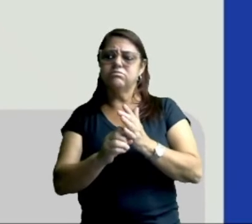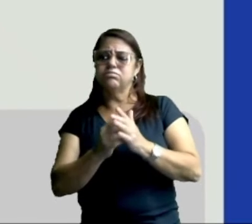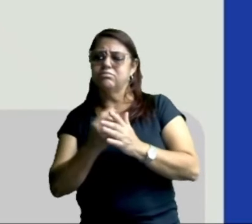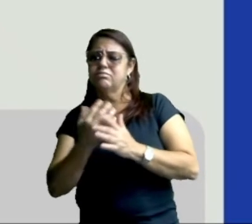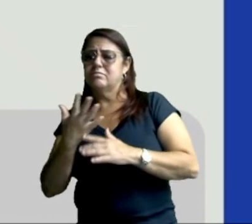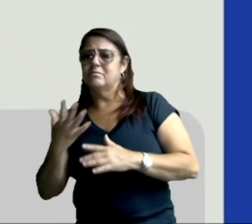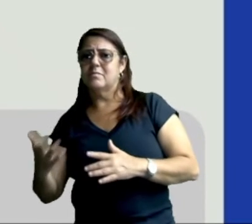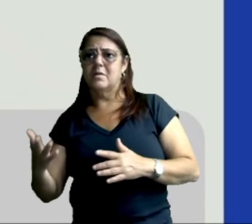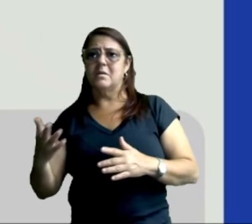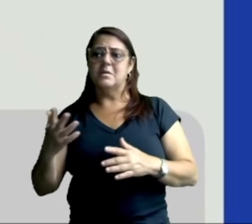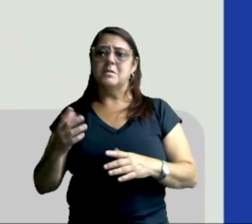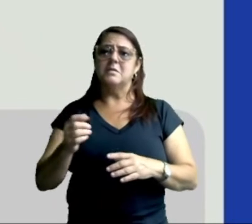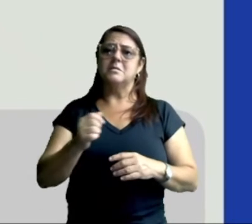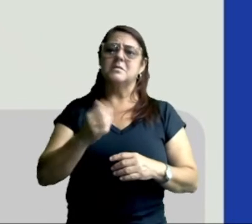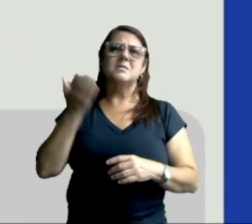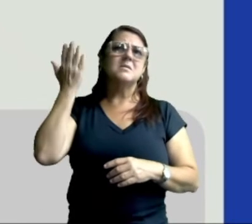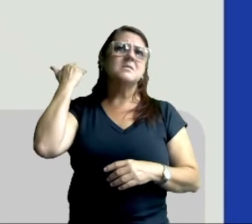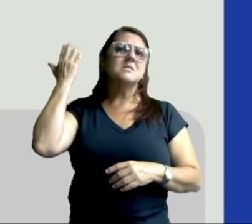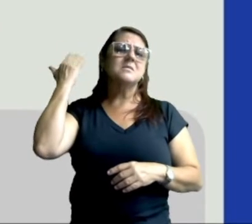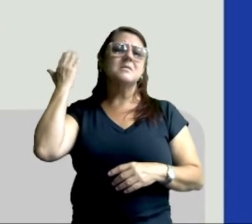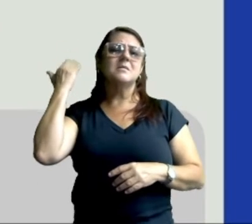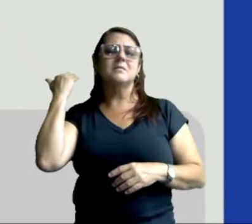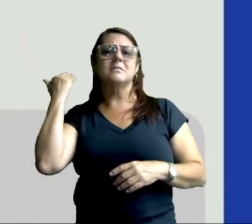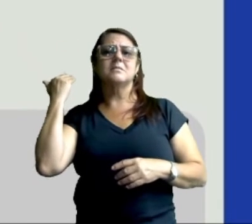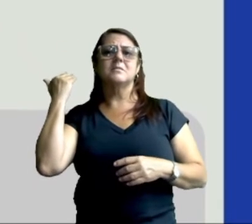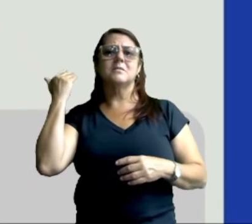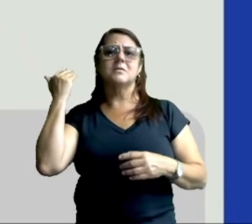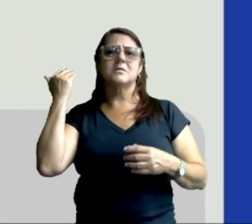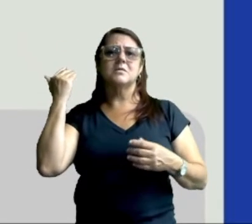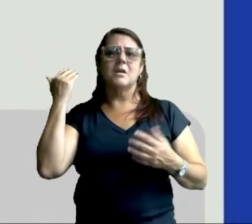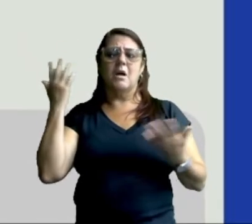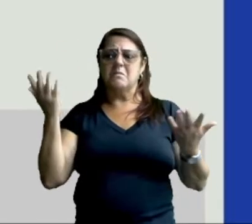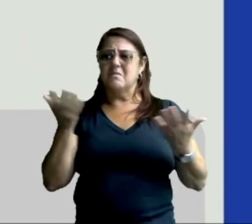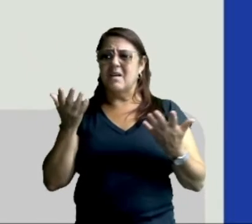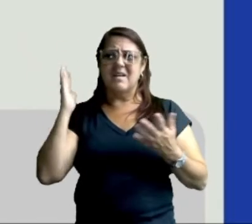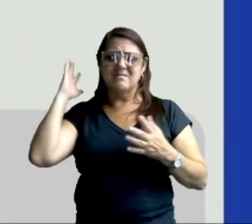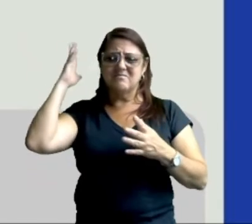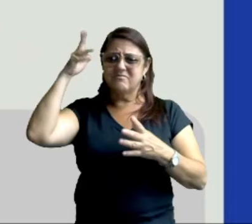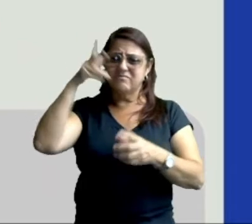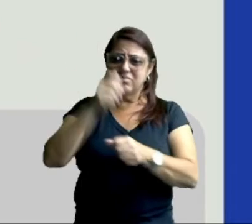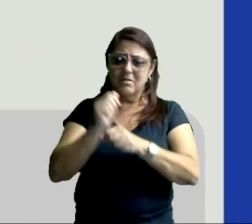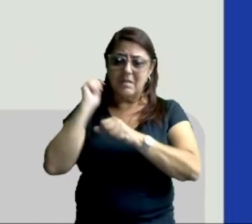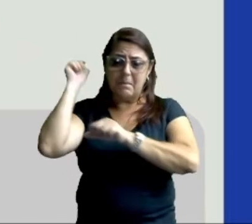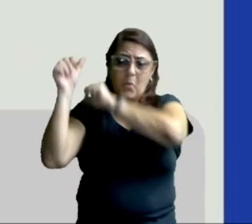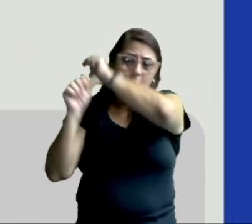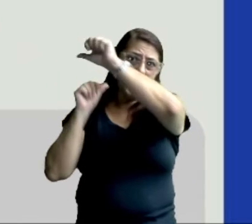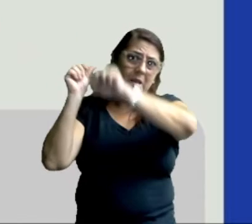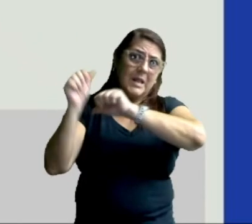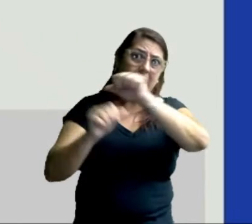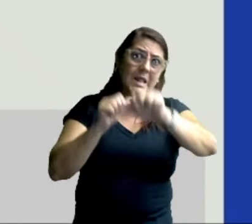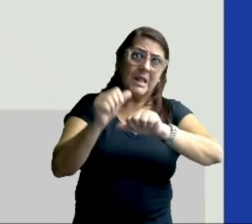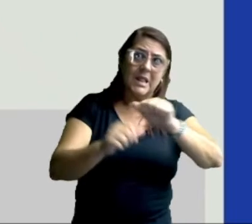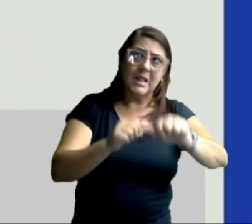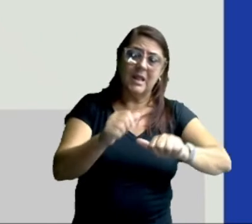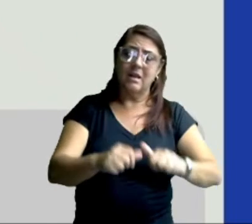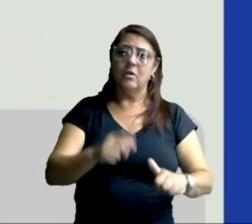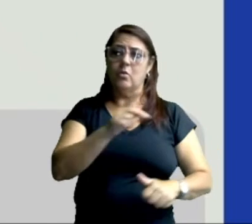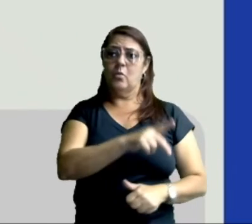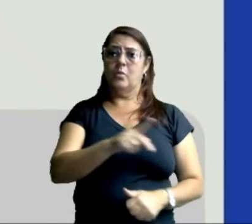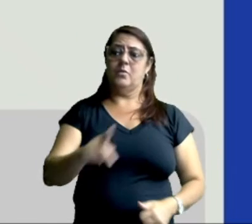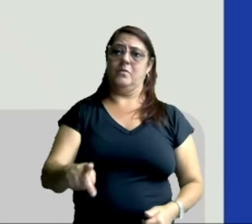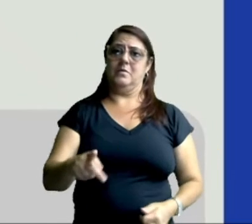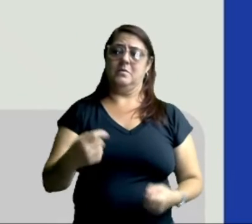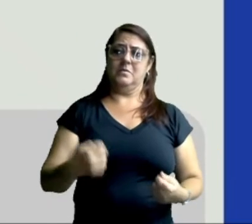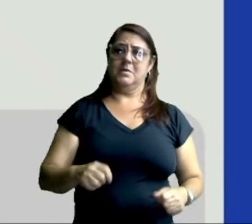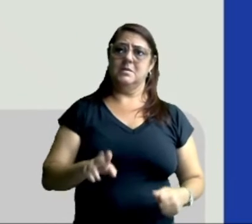eram utilizados antigamente que hoje caíram em desuso, né? E que, de fato, a gente precisa ver que o professor ele precisa estar